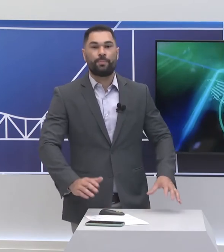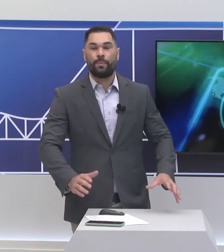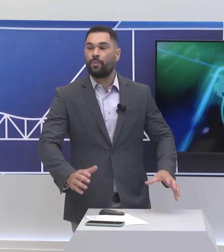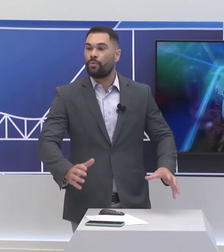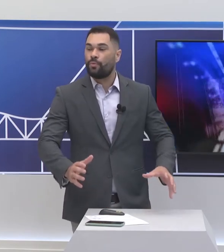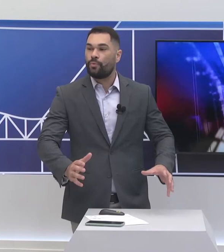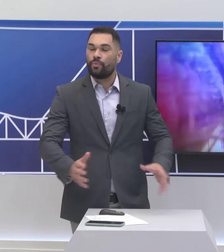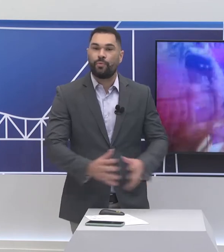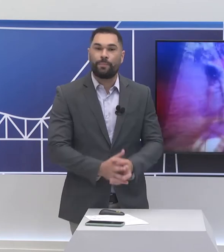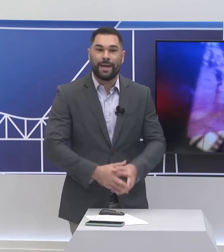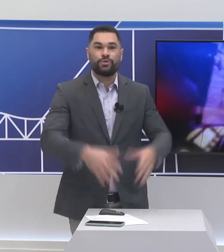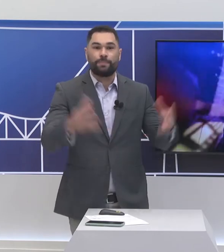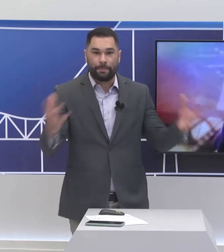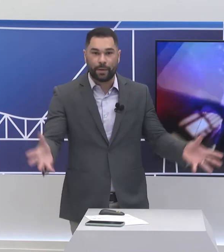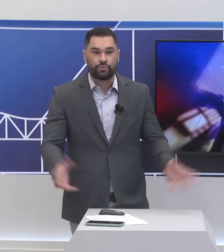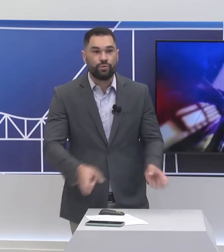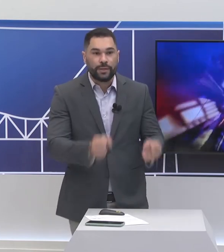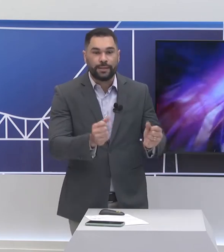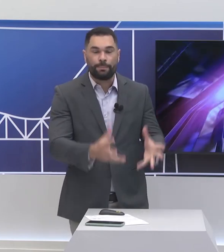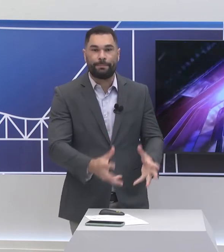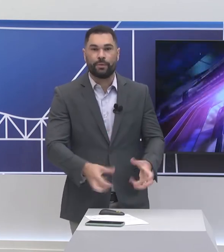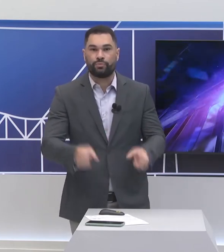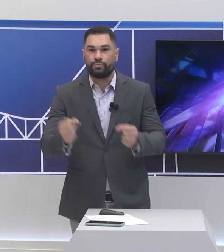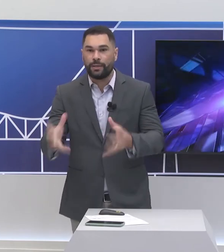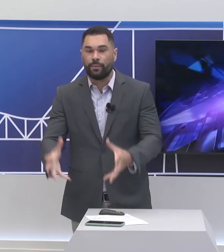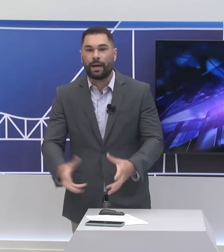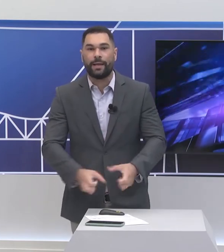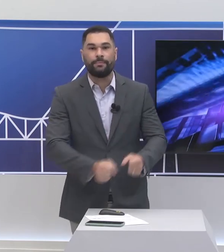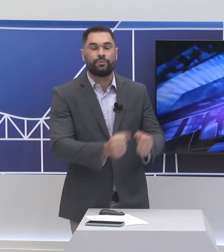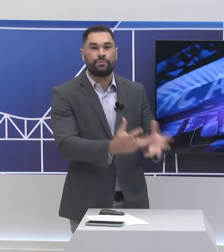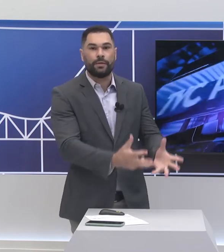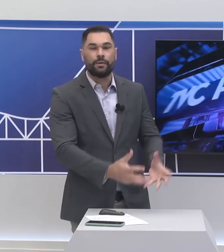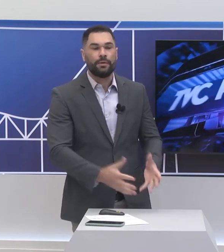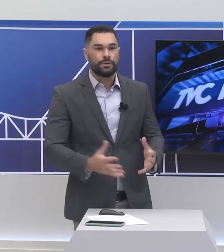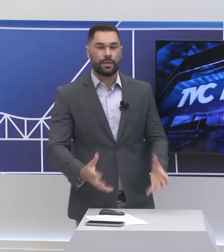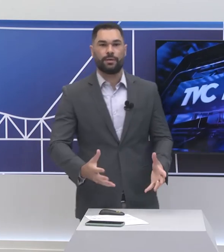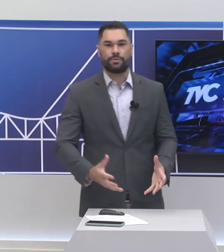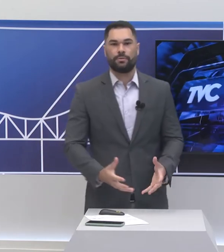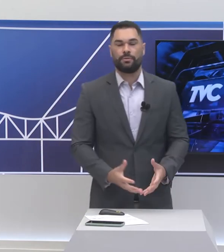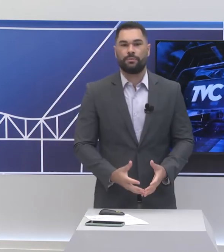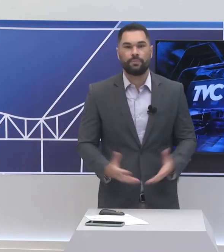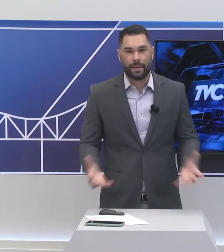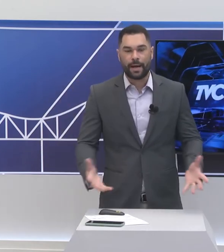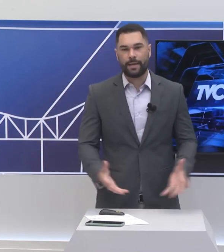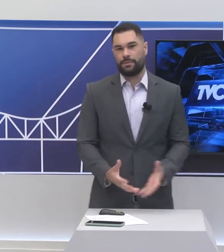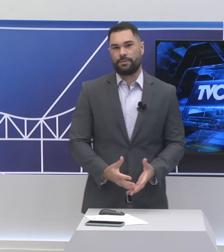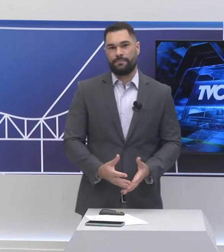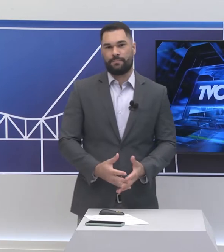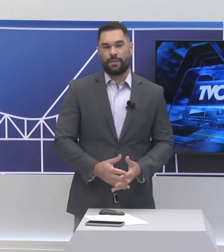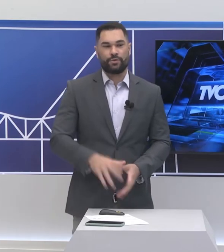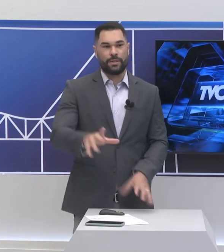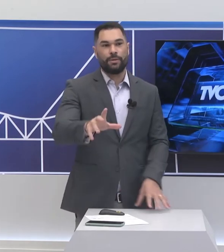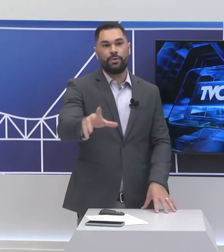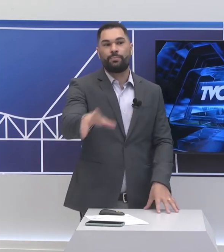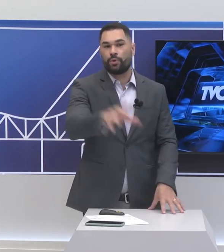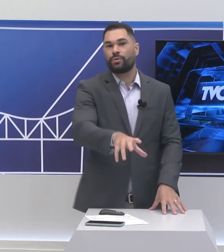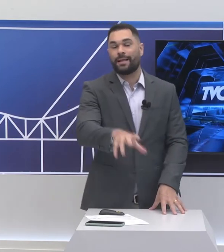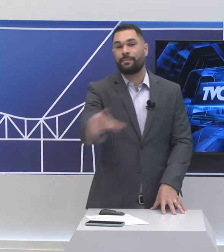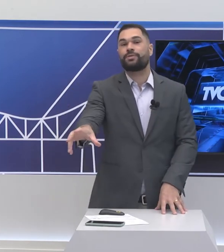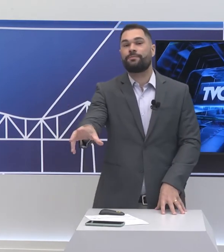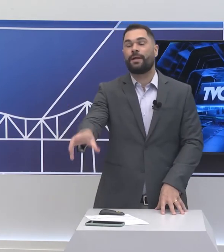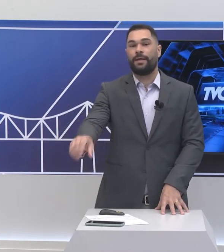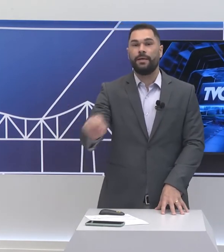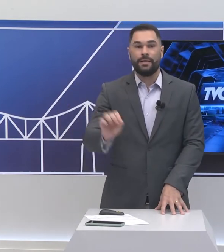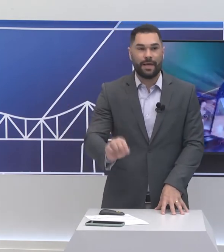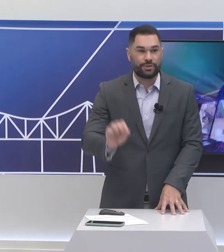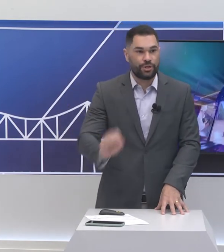foi o país do papel. Tudo tem que ter um papel, tudo tem que ter um carimbo, tudo tem. Gente, não dá mais. Eu sempre, e por outro lado,